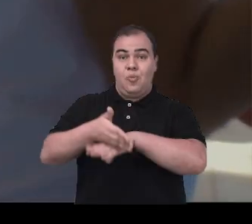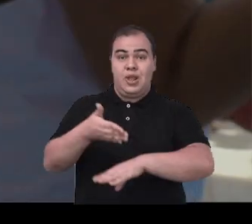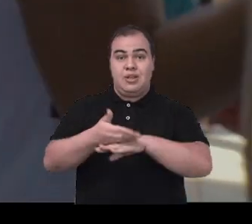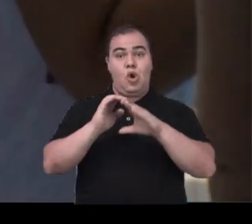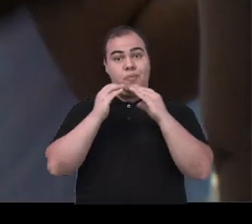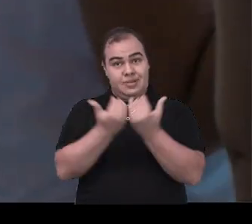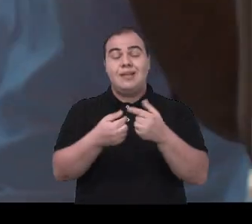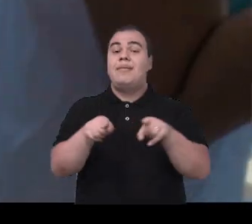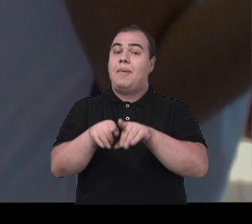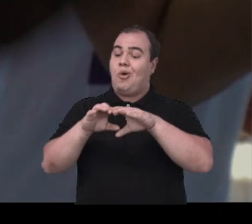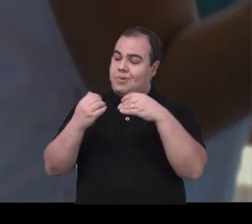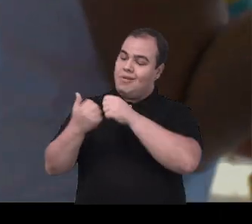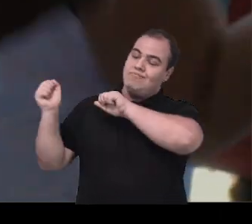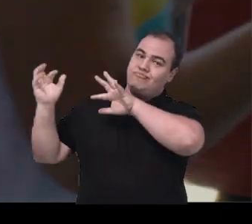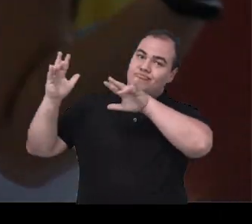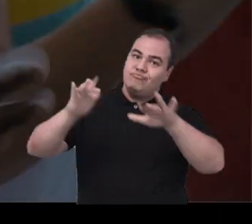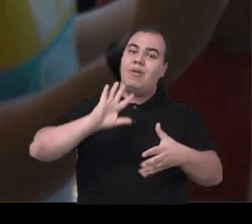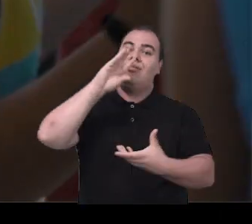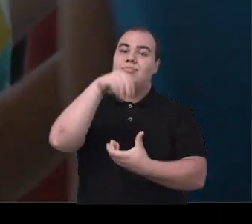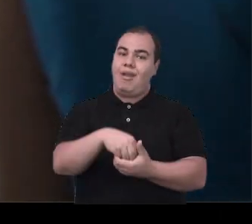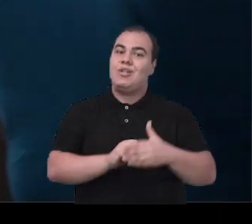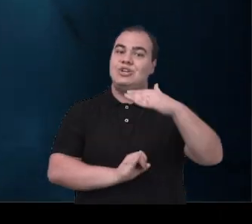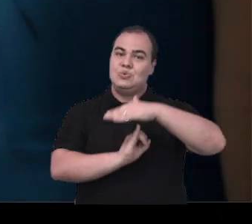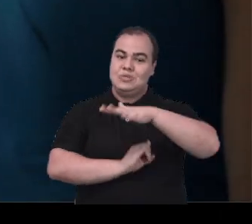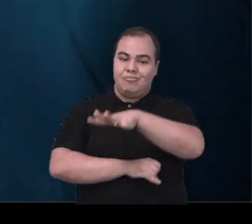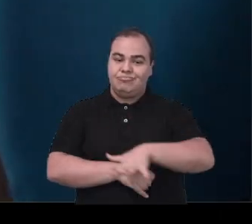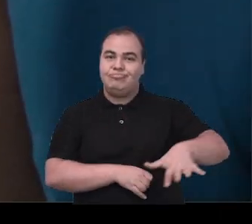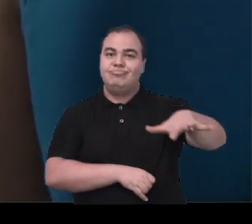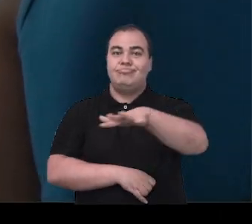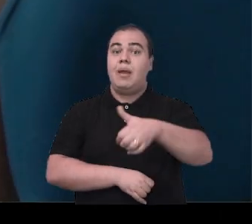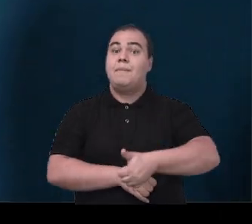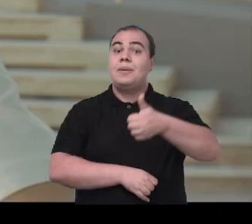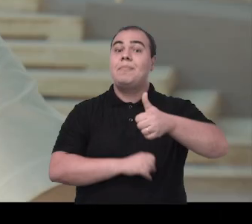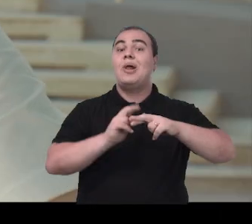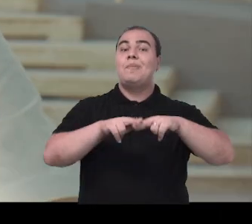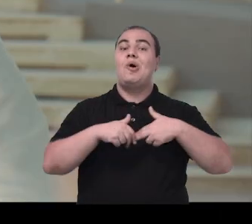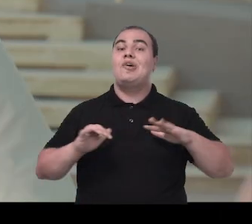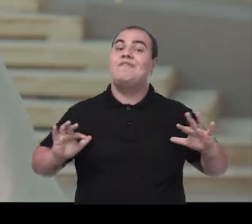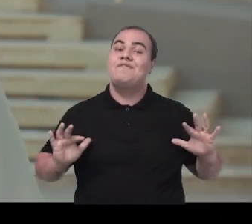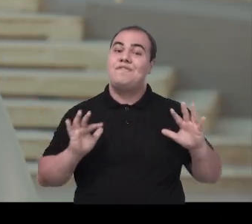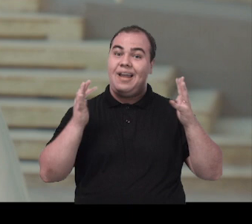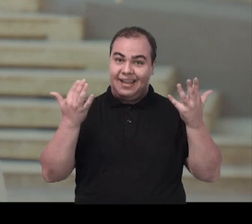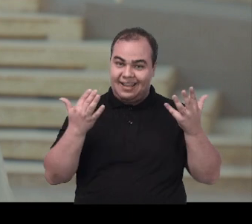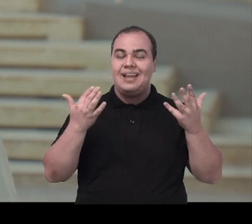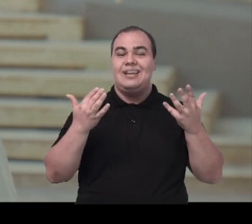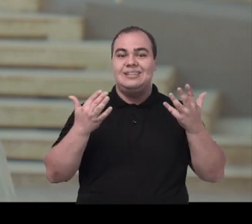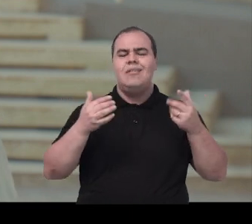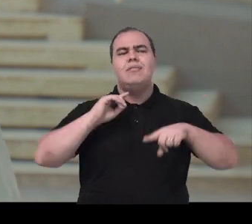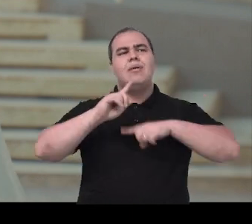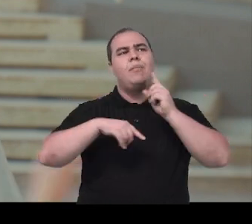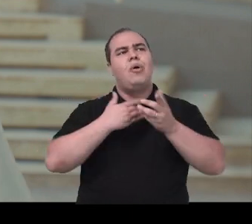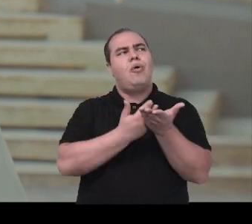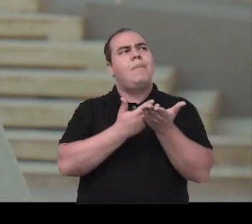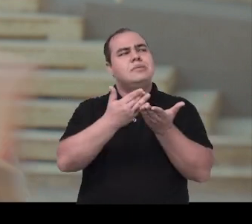a comunidade passou a frequentar também para dentro da instituição, né? Primeiro por festas e por